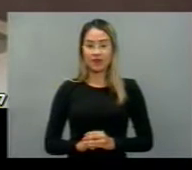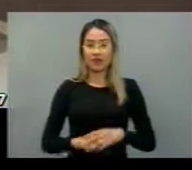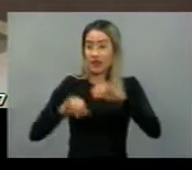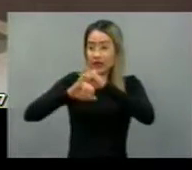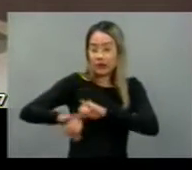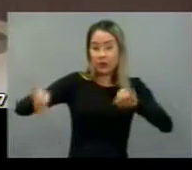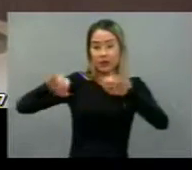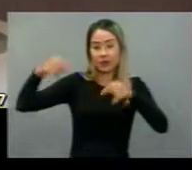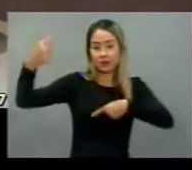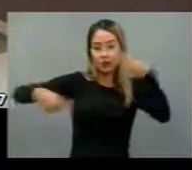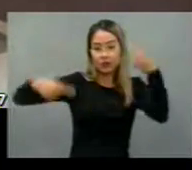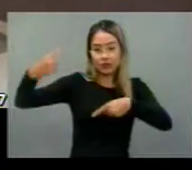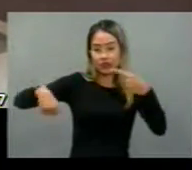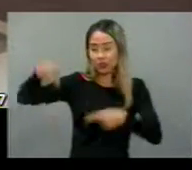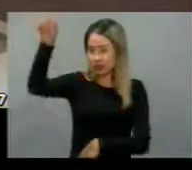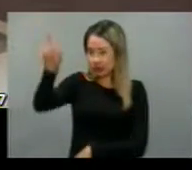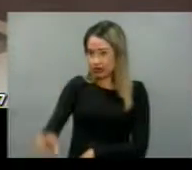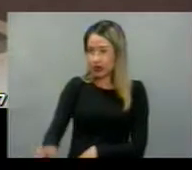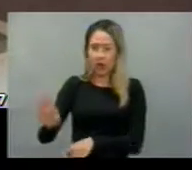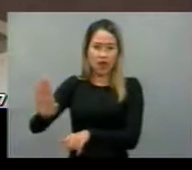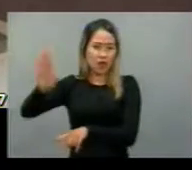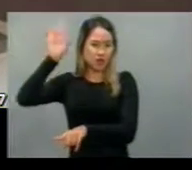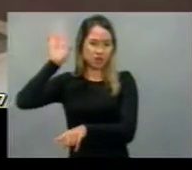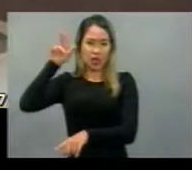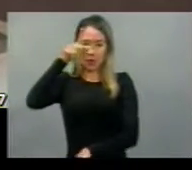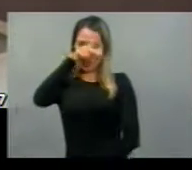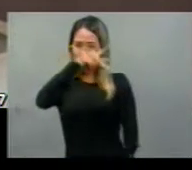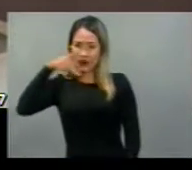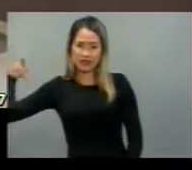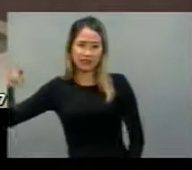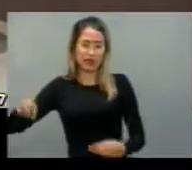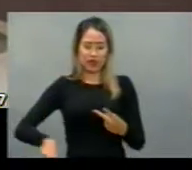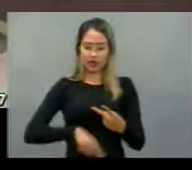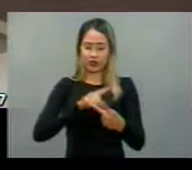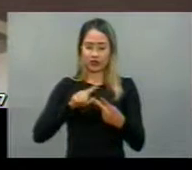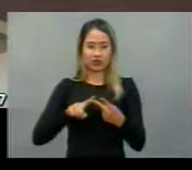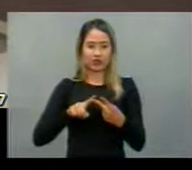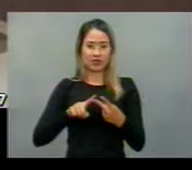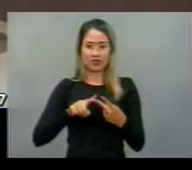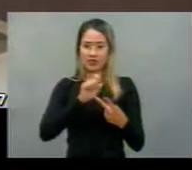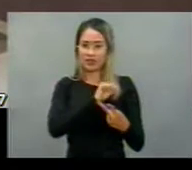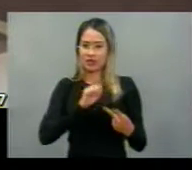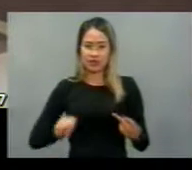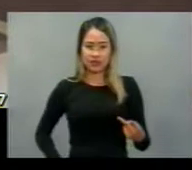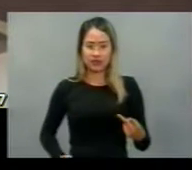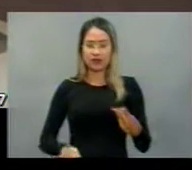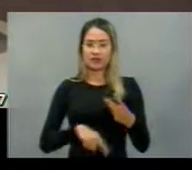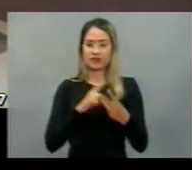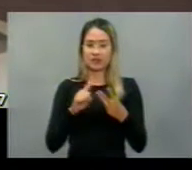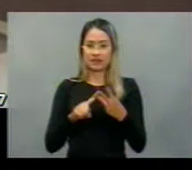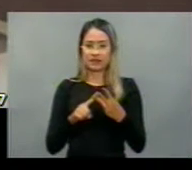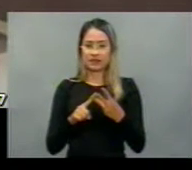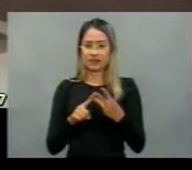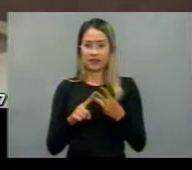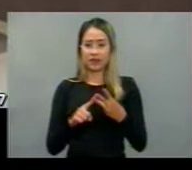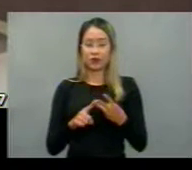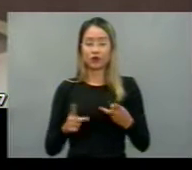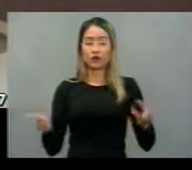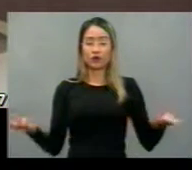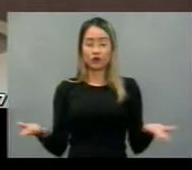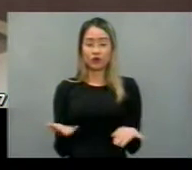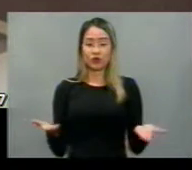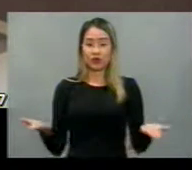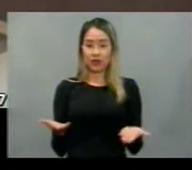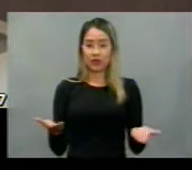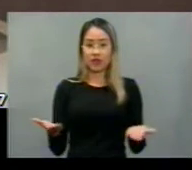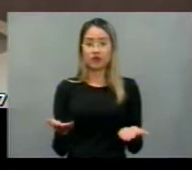as campanhas presidenciais e parlamentares. Eu repito, a JBS, ela foi